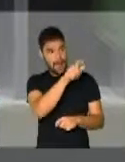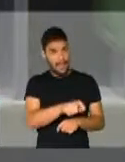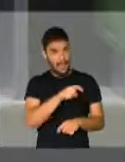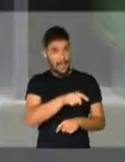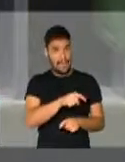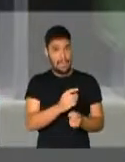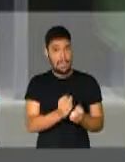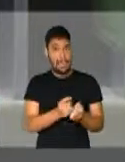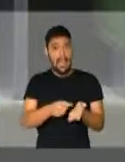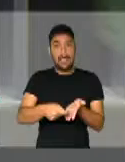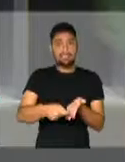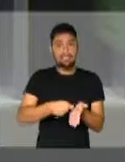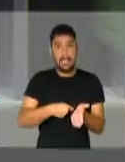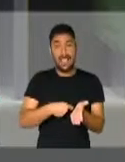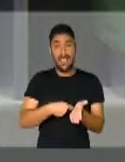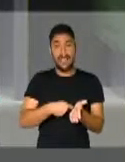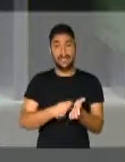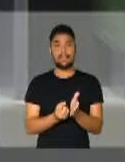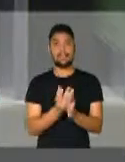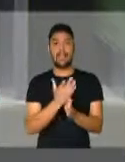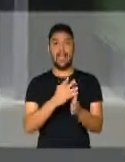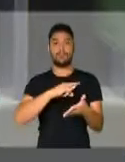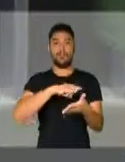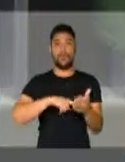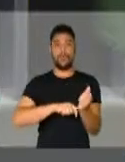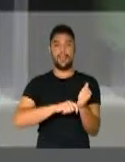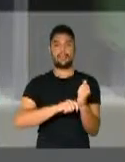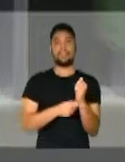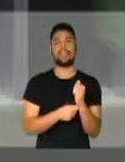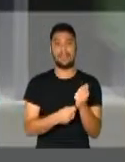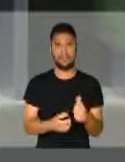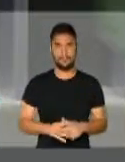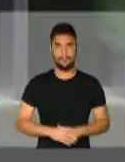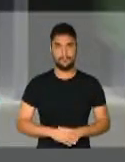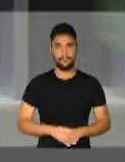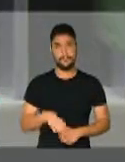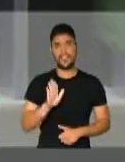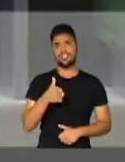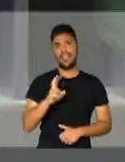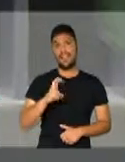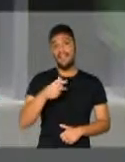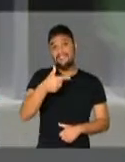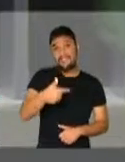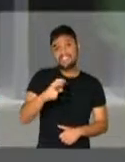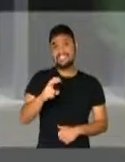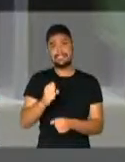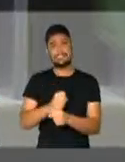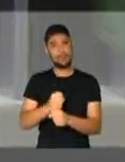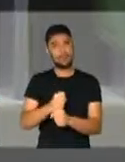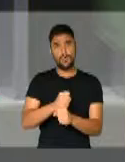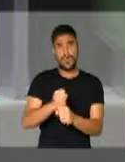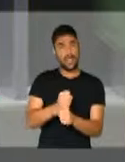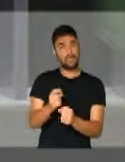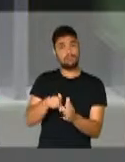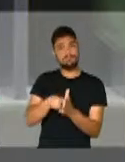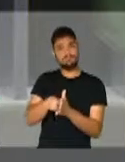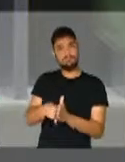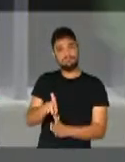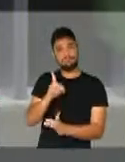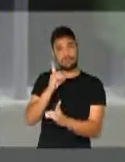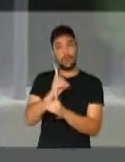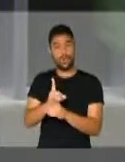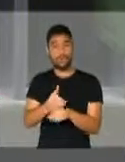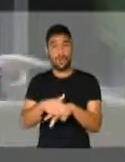atos ultrasecretos. Minha gente, 25 anos para se descobrir um